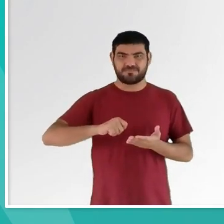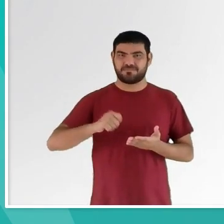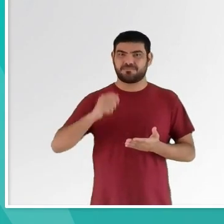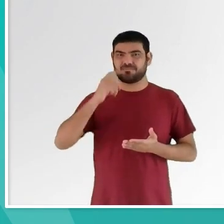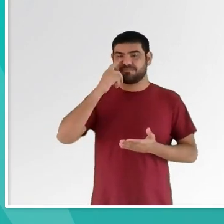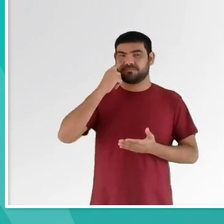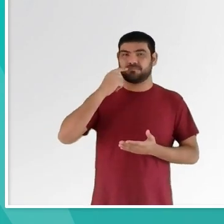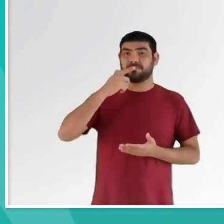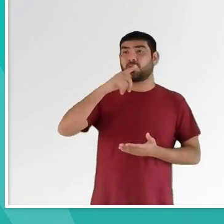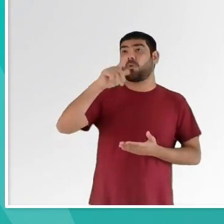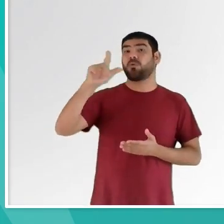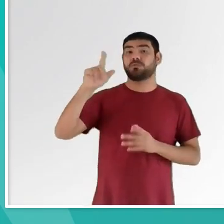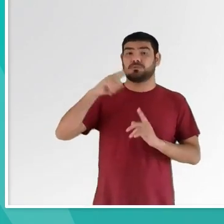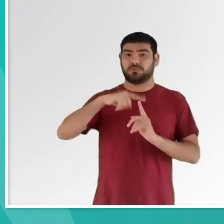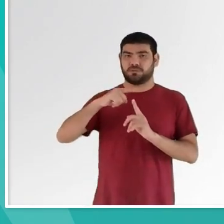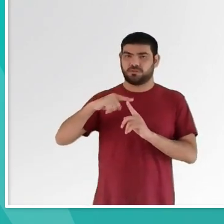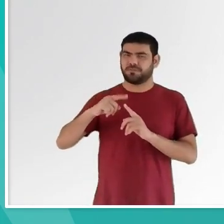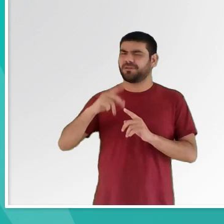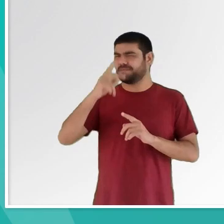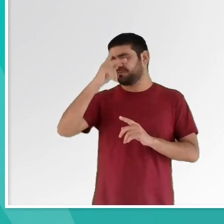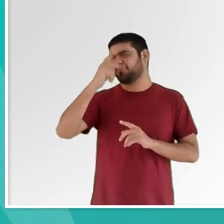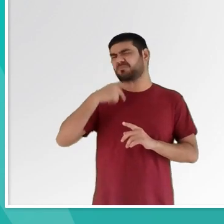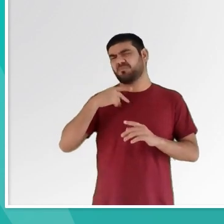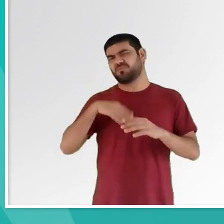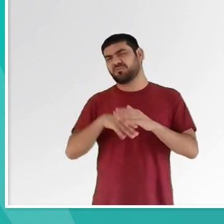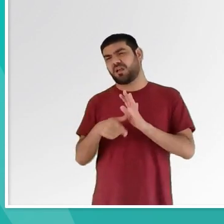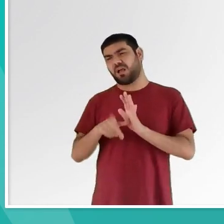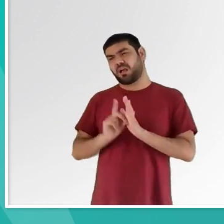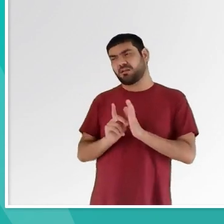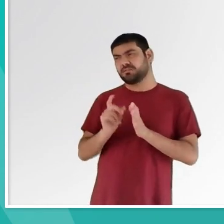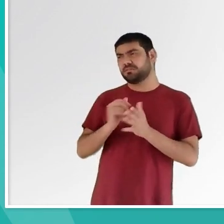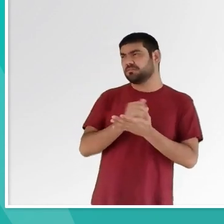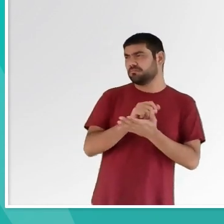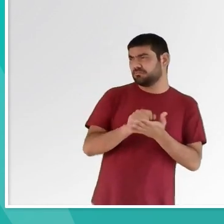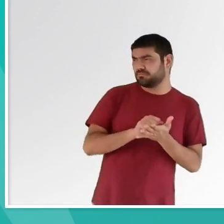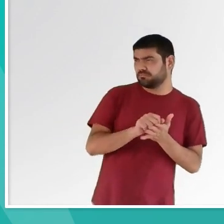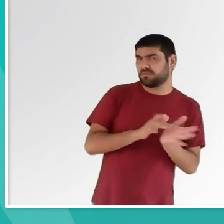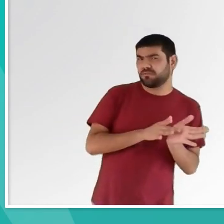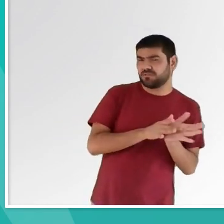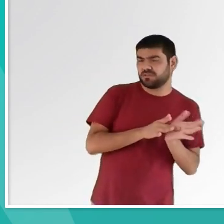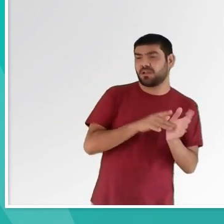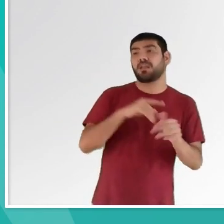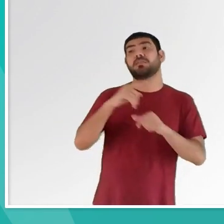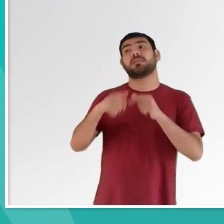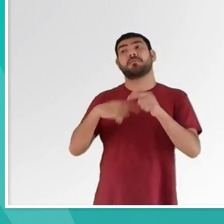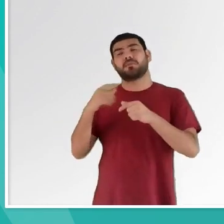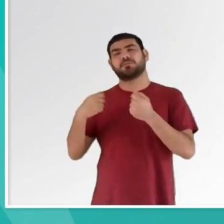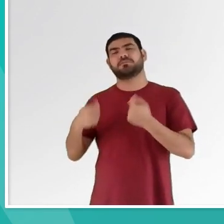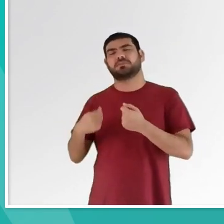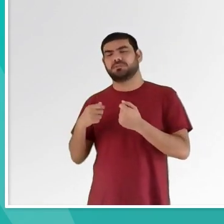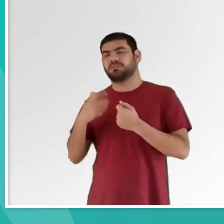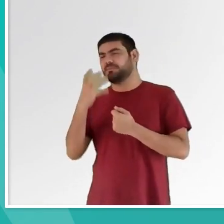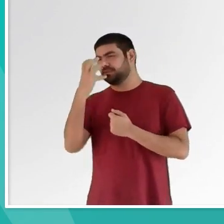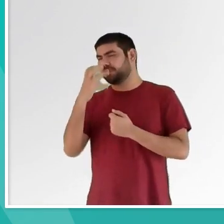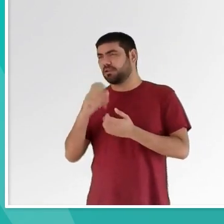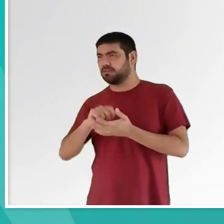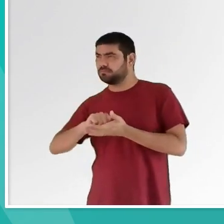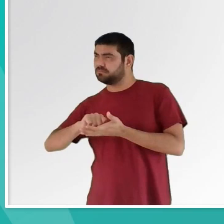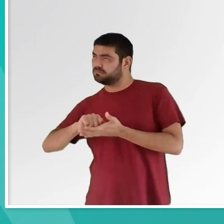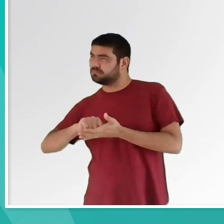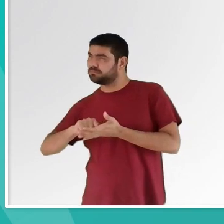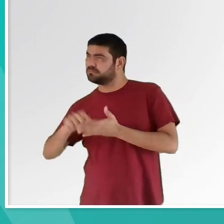ilustração, eu costumo esboçar primeiro, mas a caricatura ela precisa ser um pouco mais fluida, né?